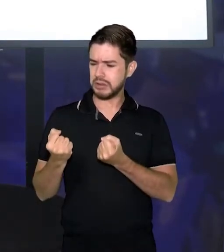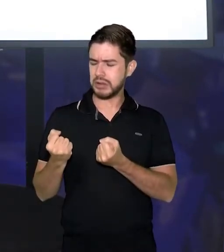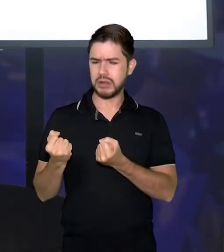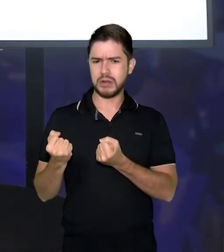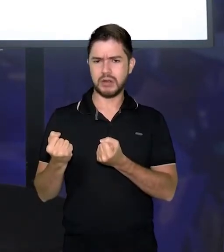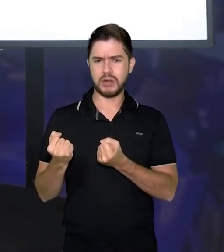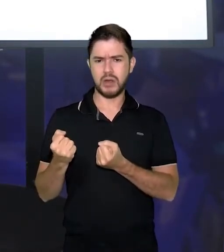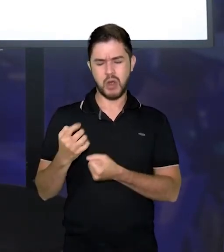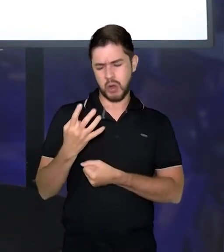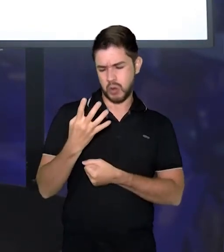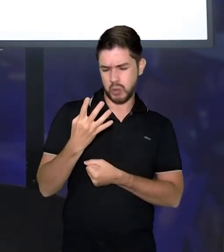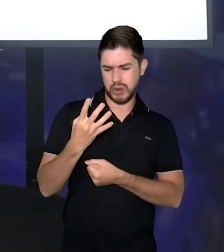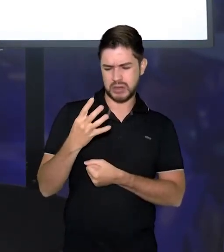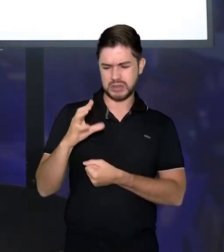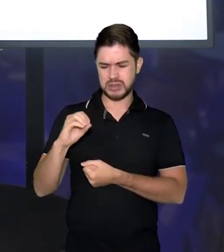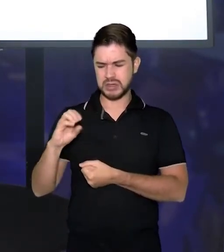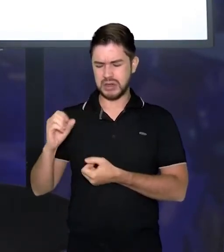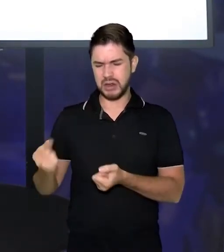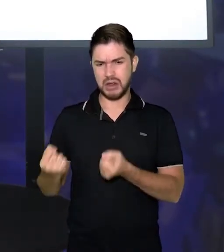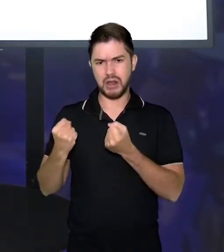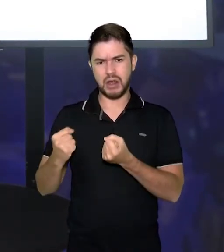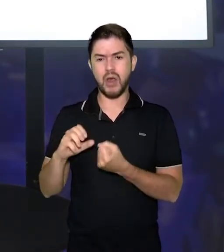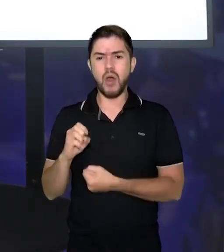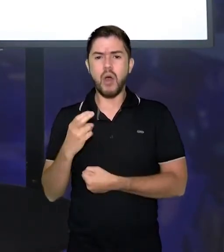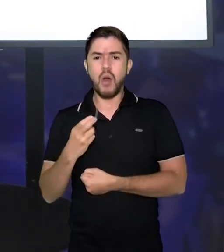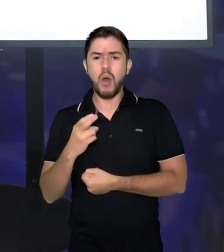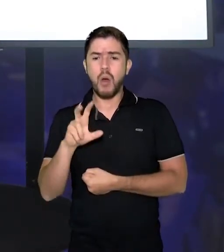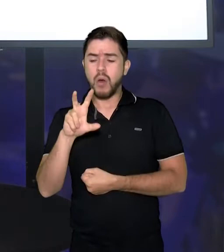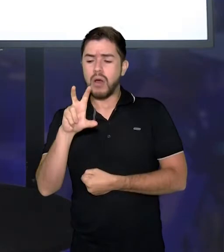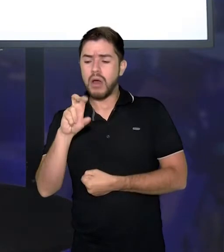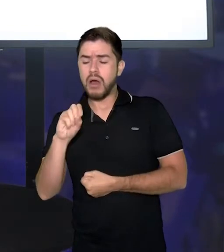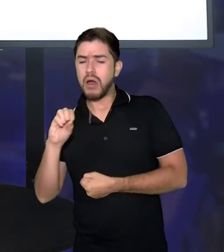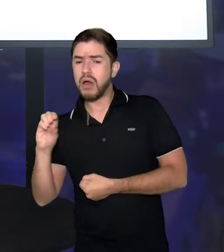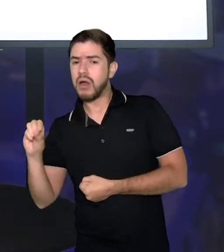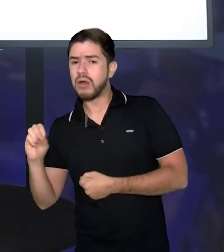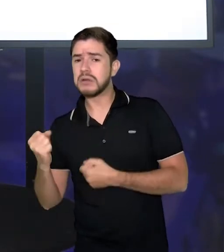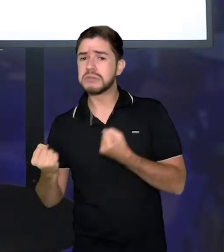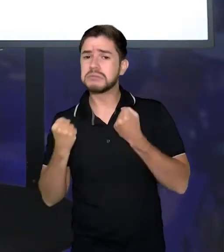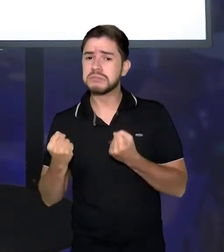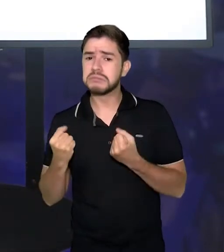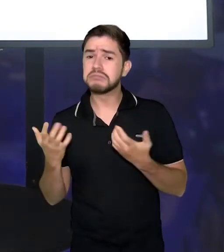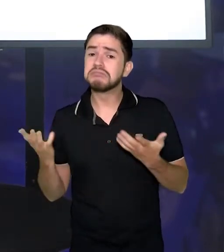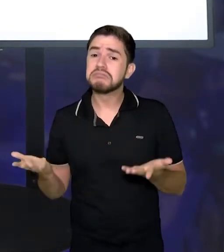250 gramas? 400 gramas? Ou 500?